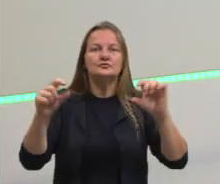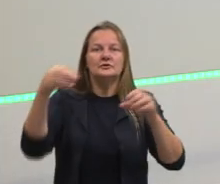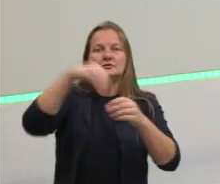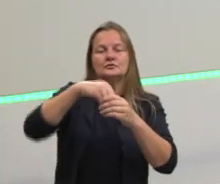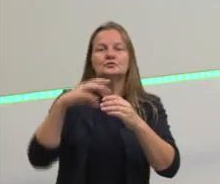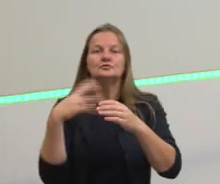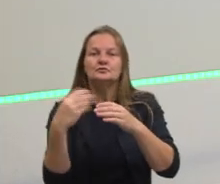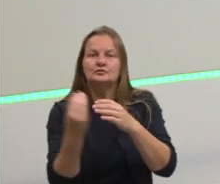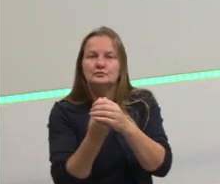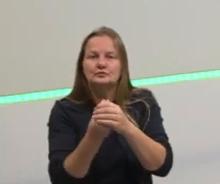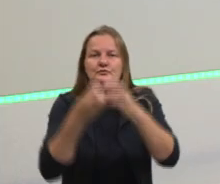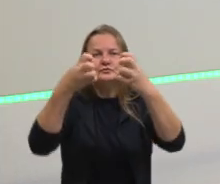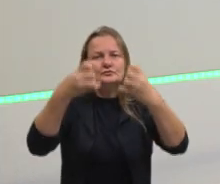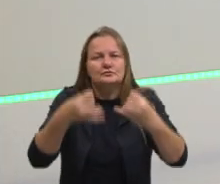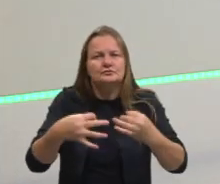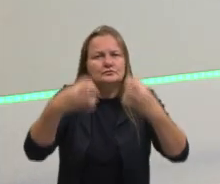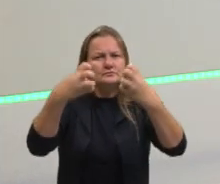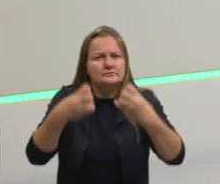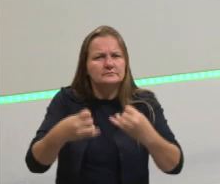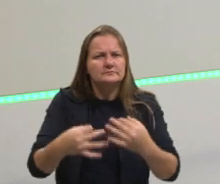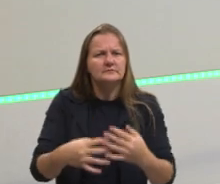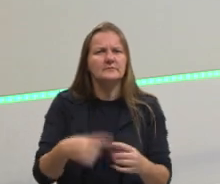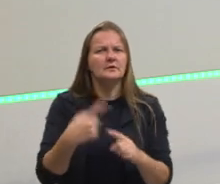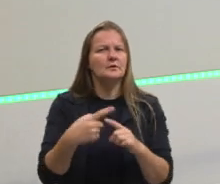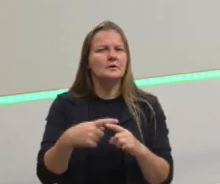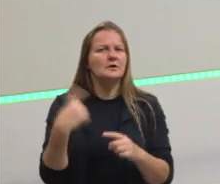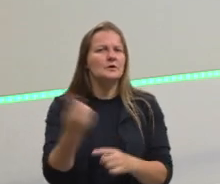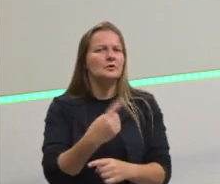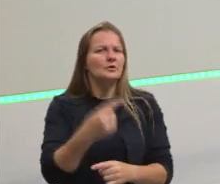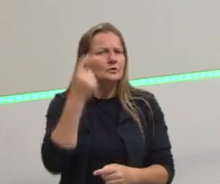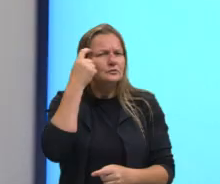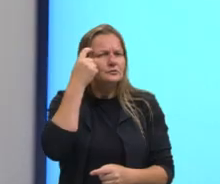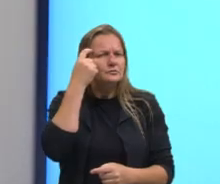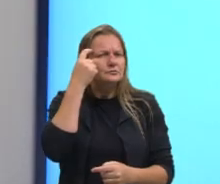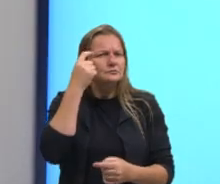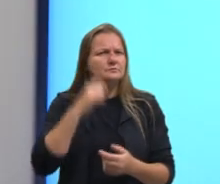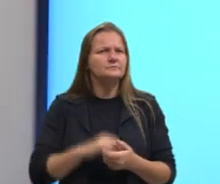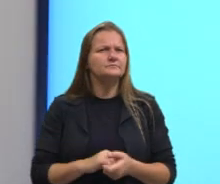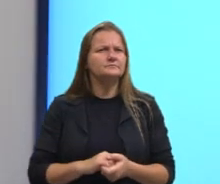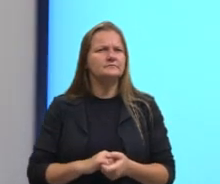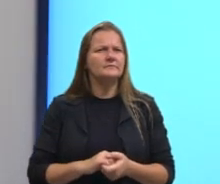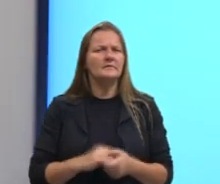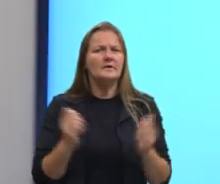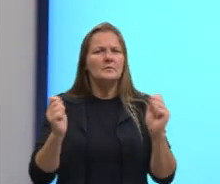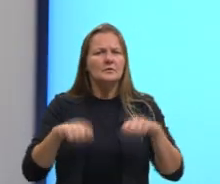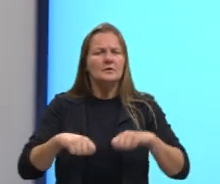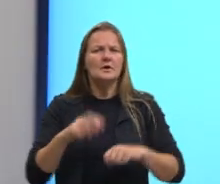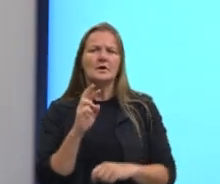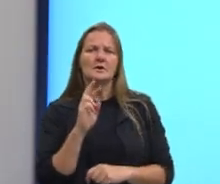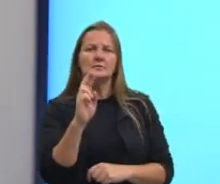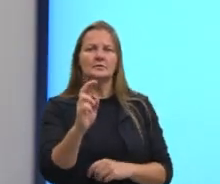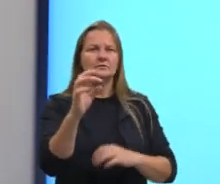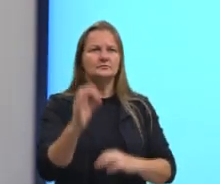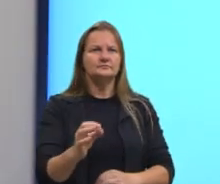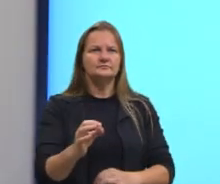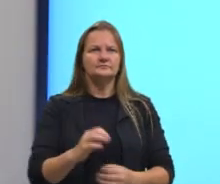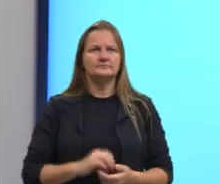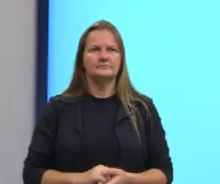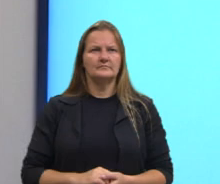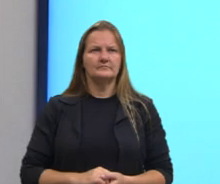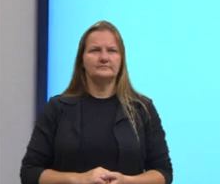dentro dentro esse conjunto Então para que a gente possa achar a resposta